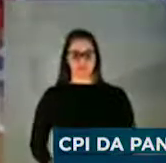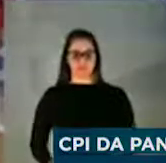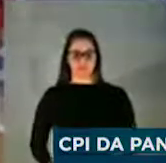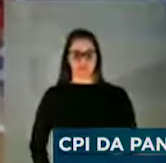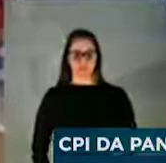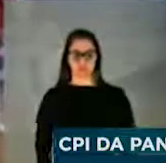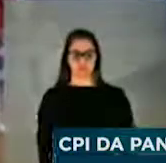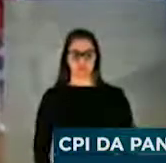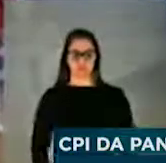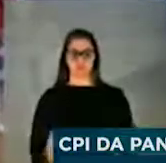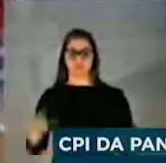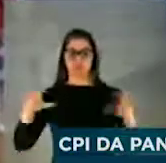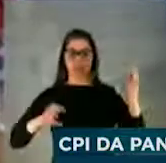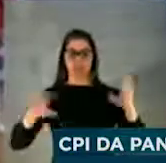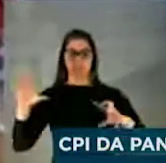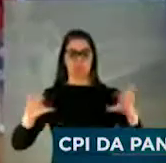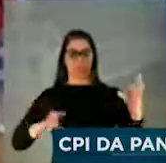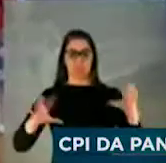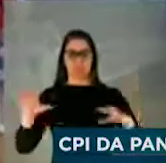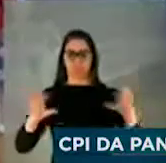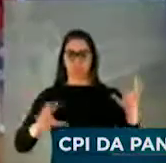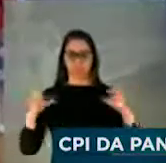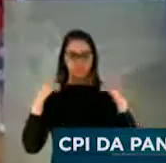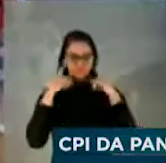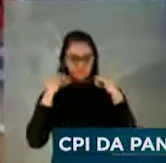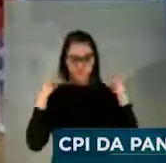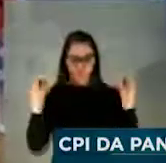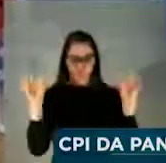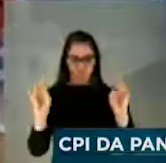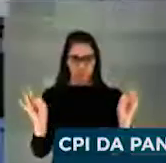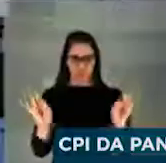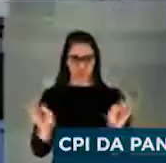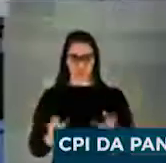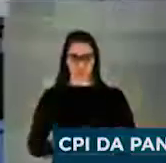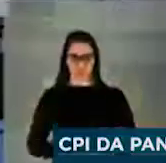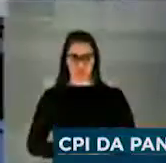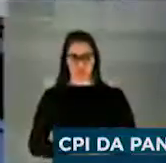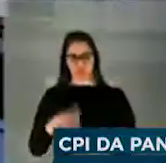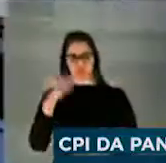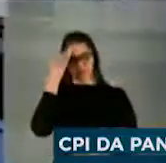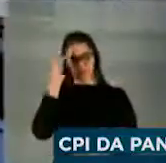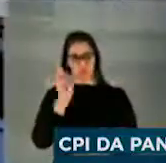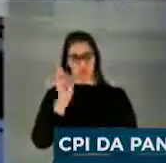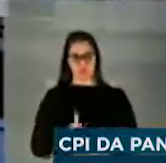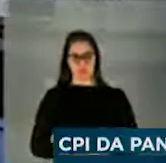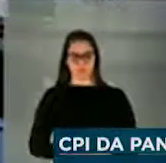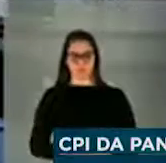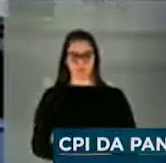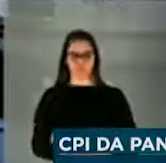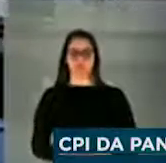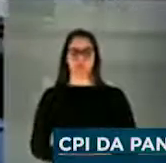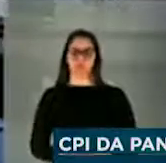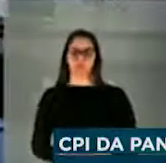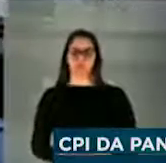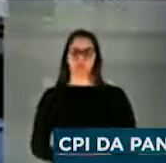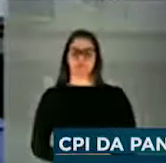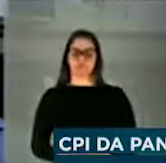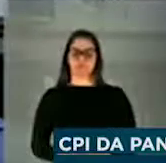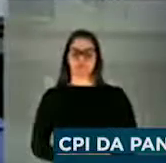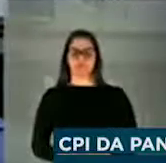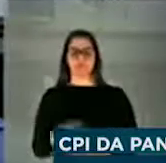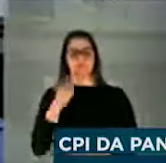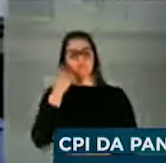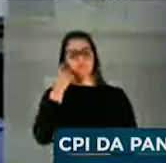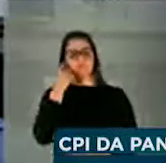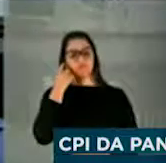fralda palavrão pode passar vergonha agredir não cansa de passar vergonha e não é não é não